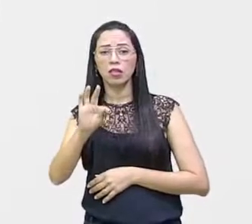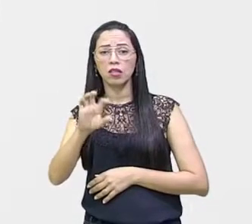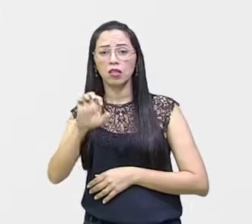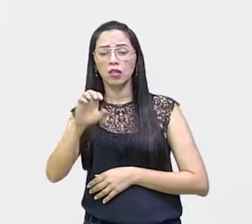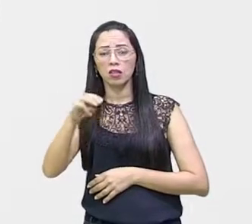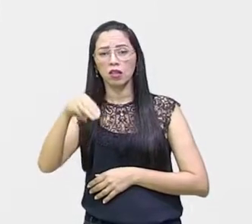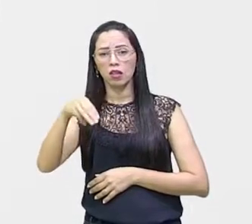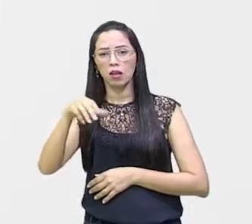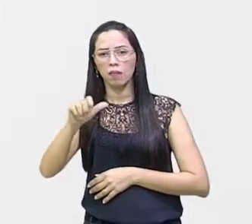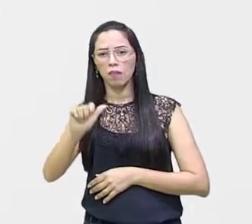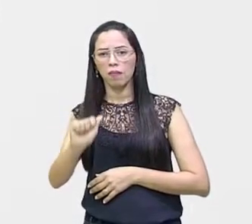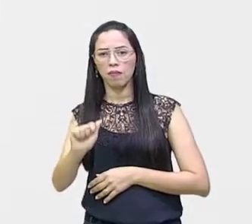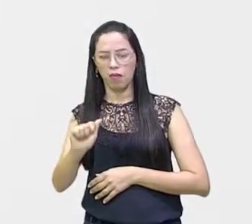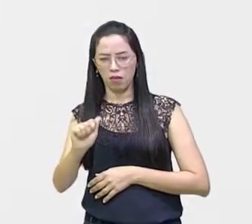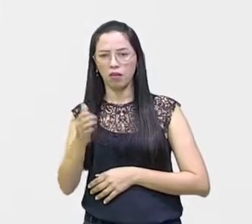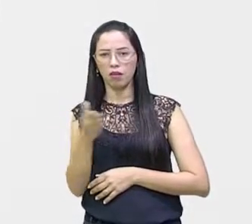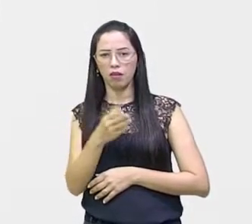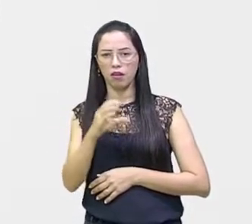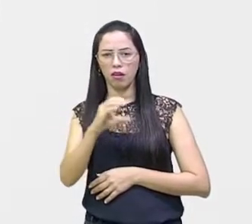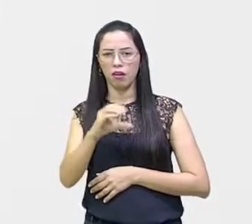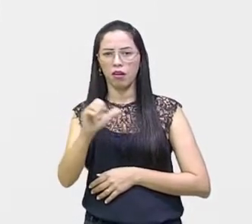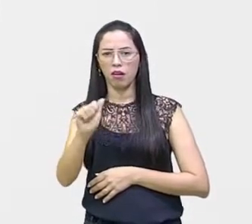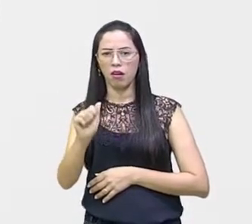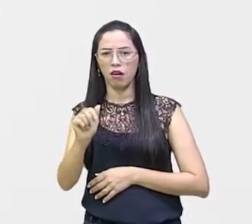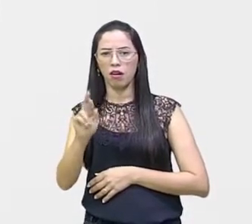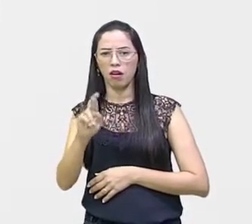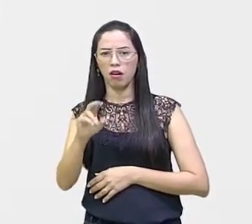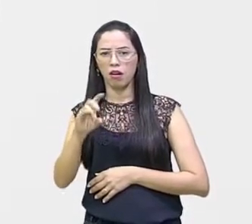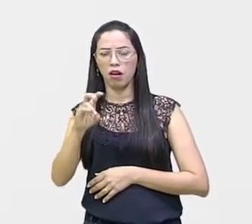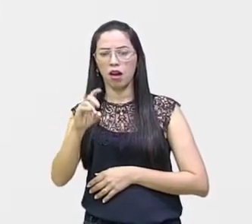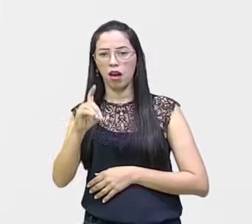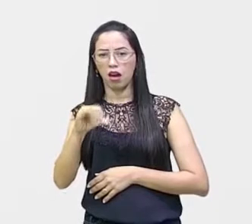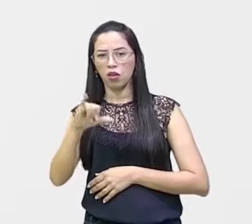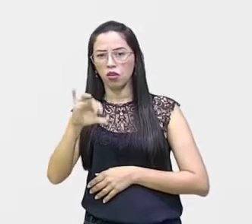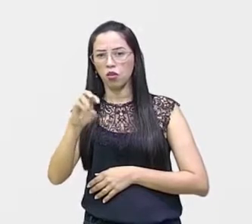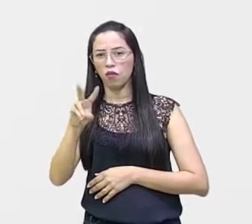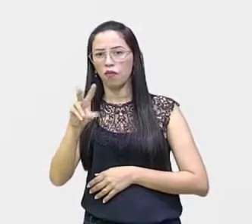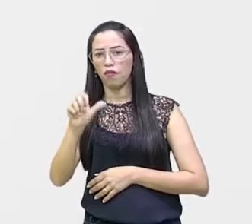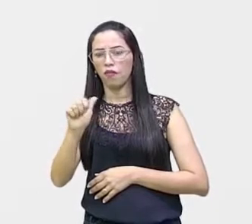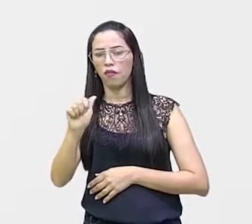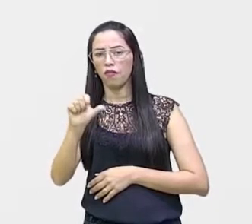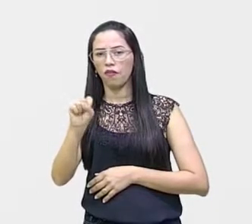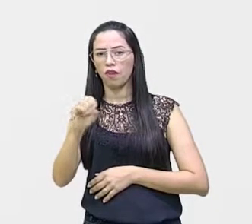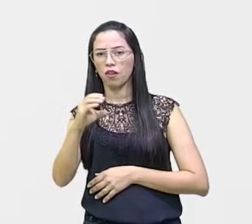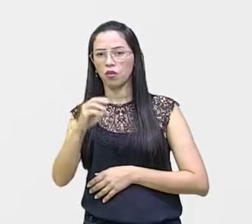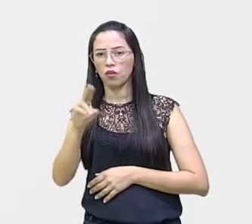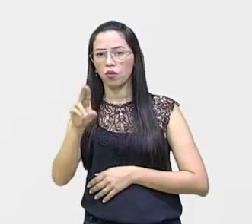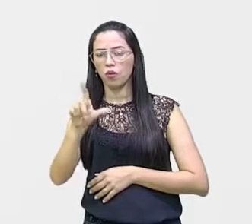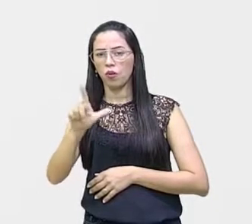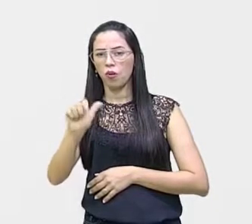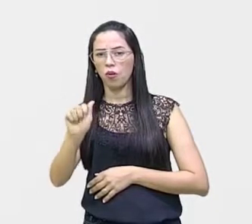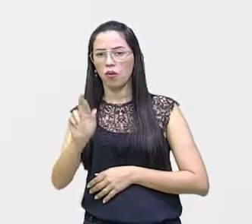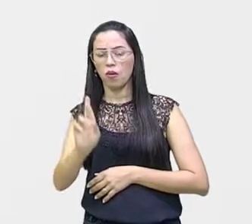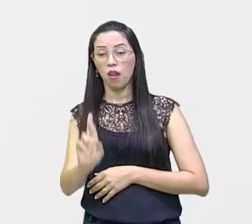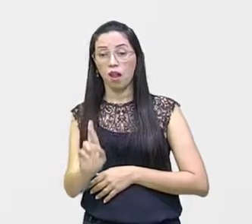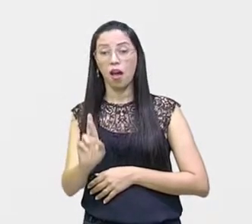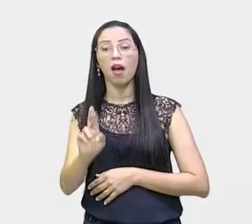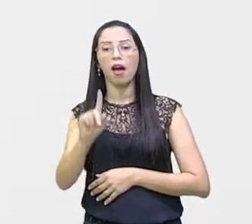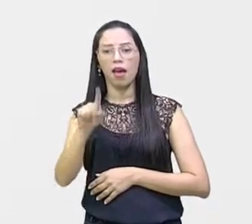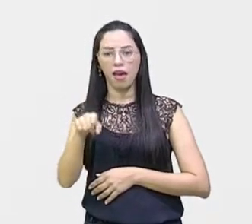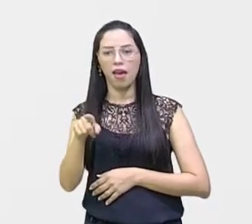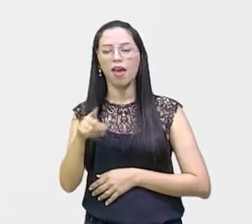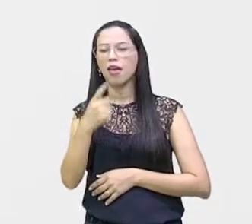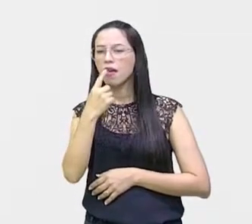é responsável pela circulação do sangue no organismo. É formado